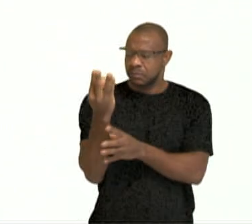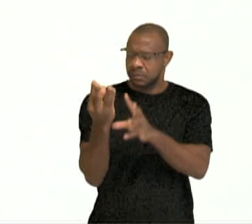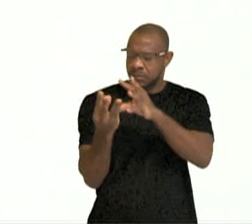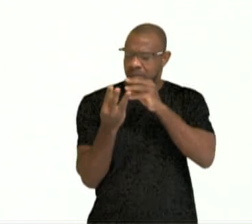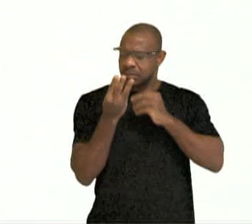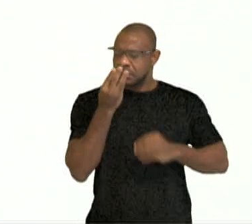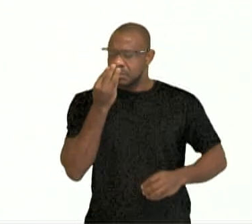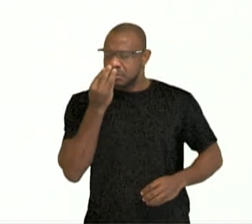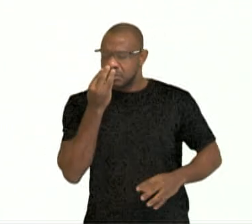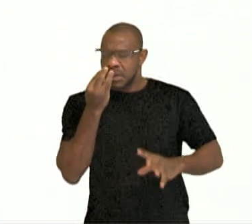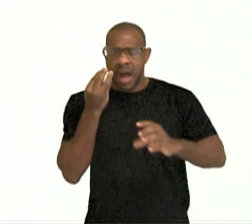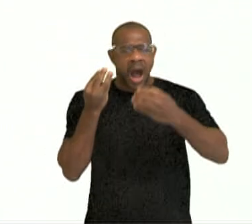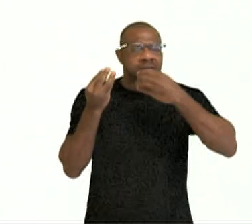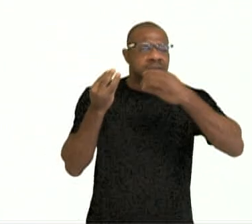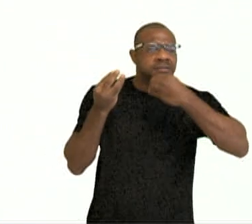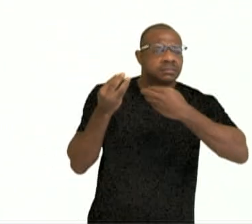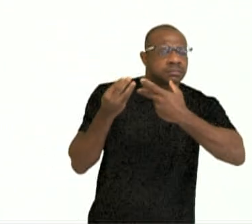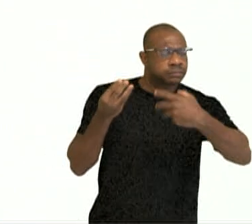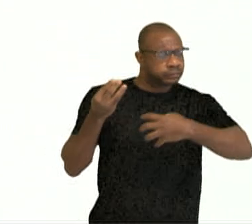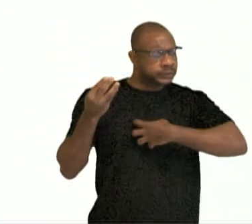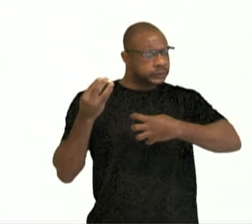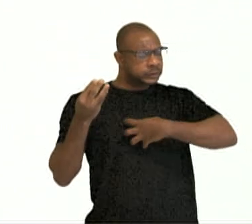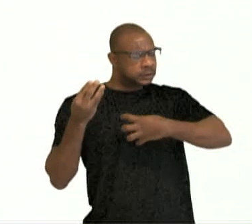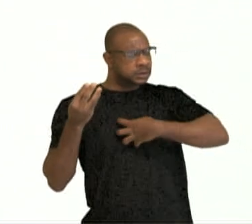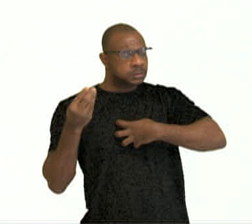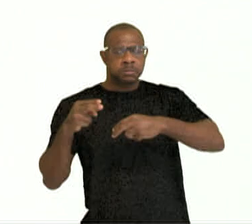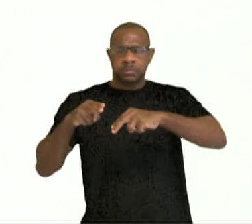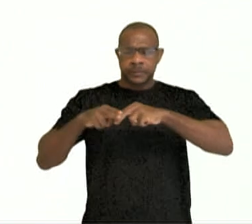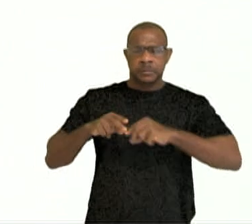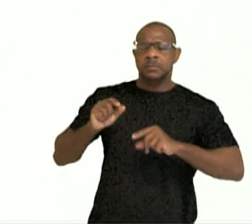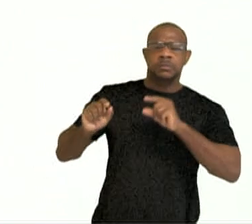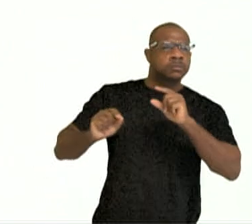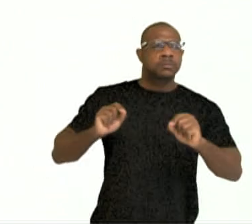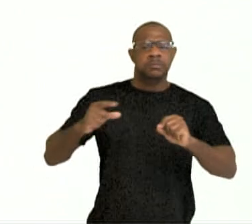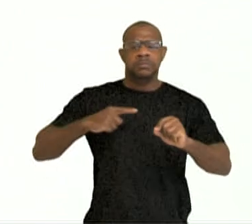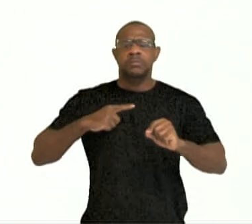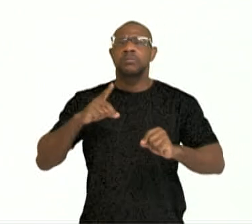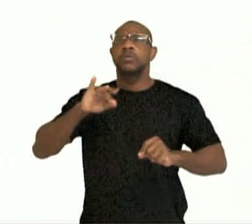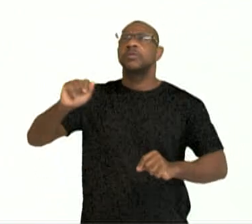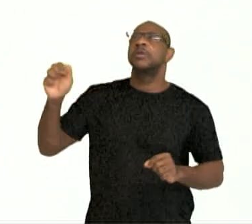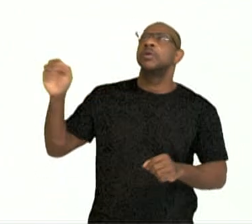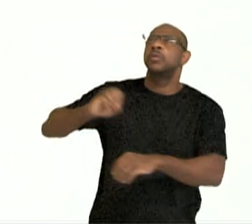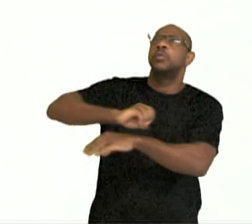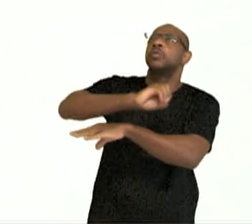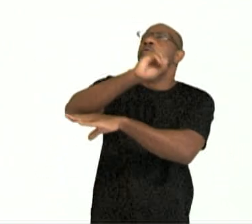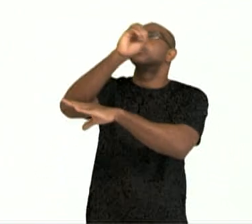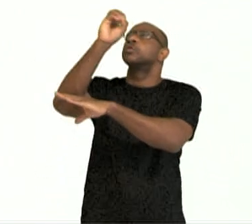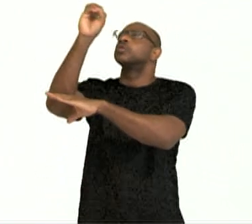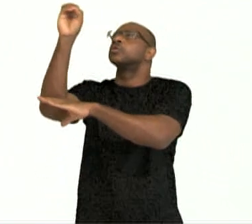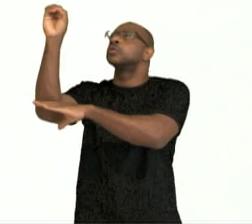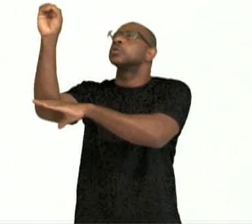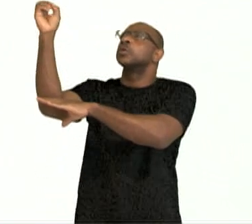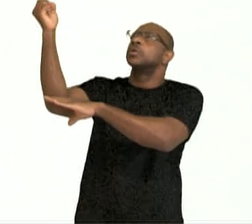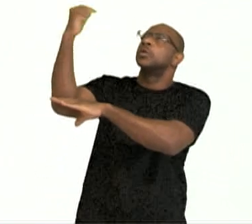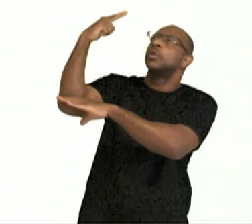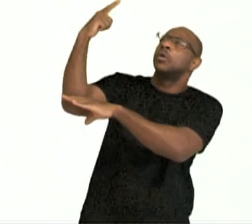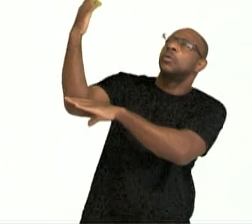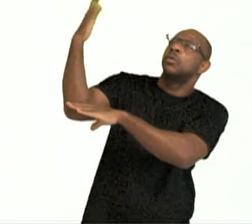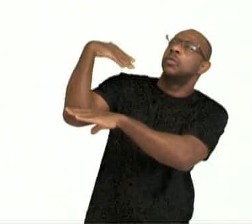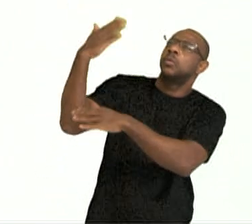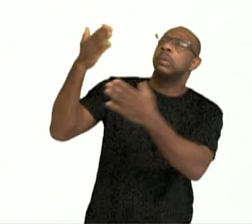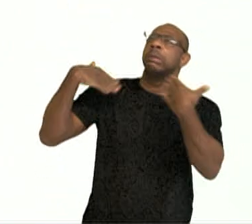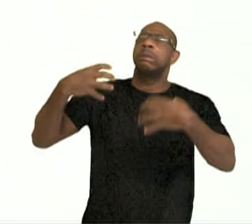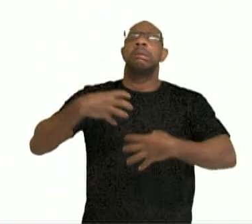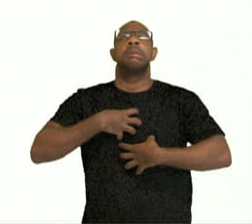um fruto é saber-lhe o sentido. Por isso, quando num dia de calor me sinto triste de gozá-lo tanto, e